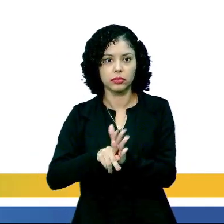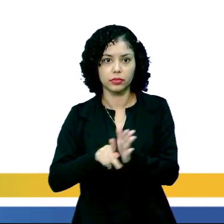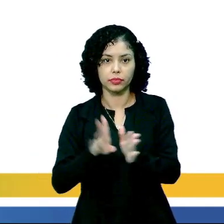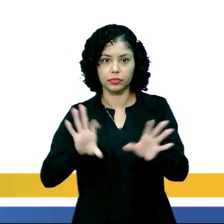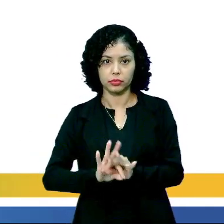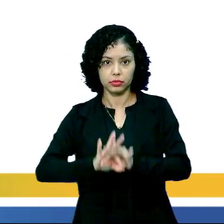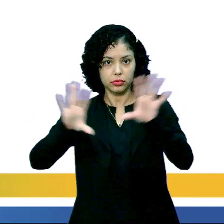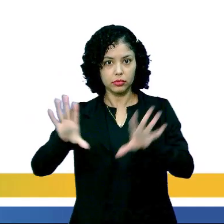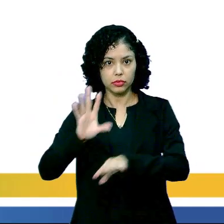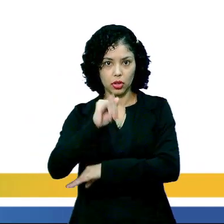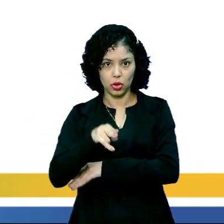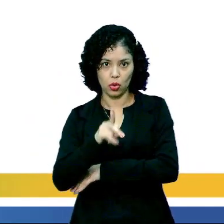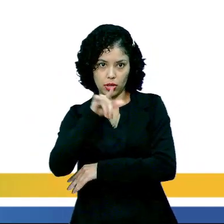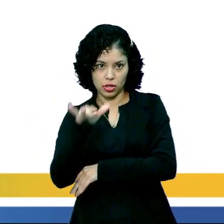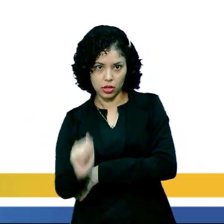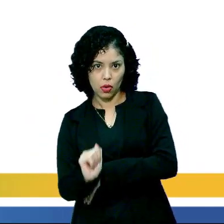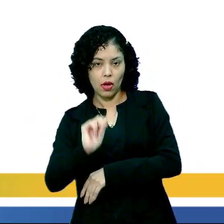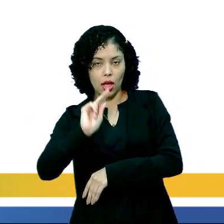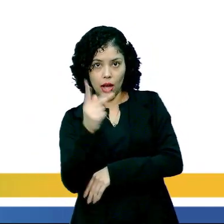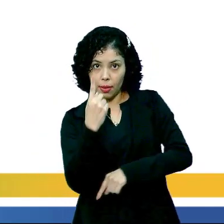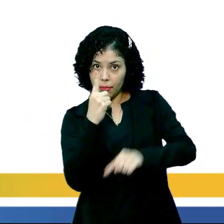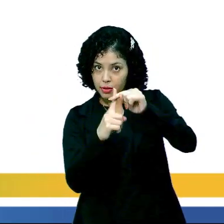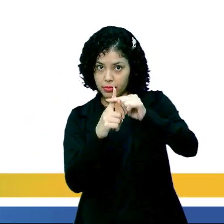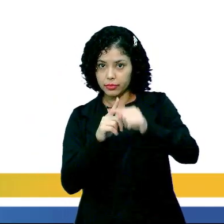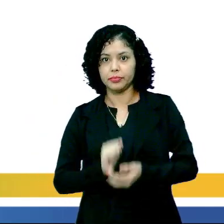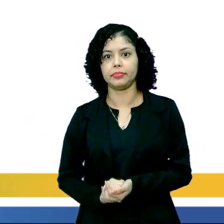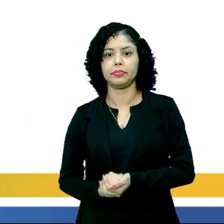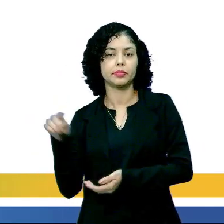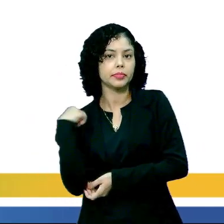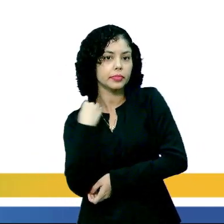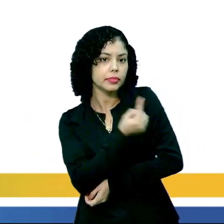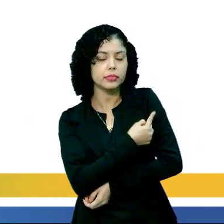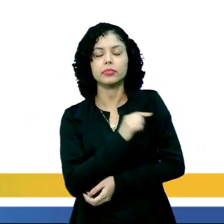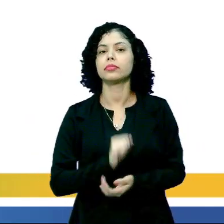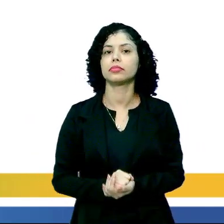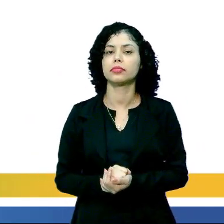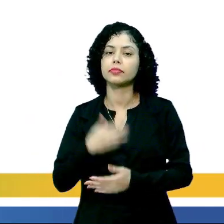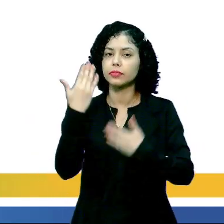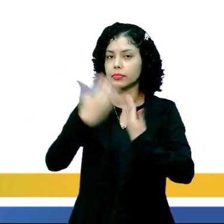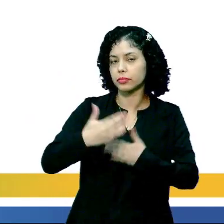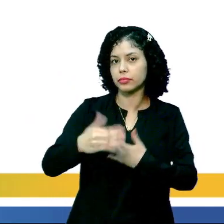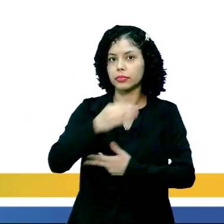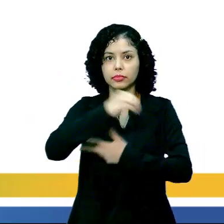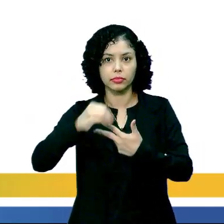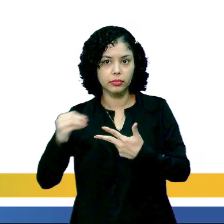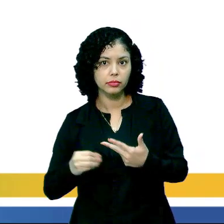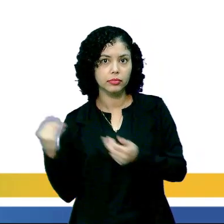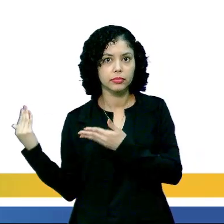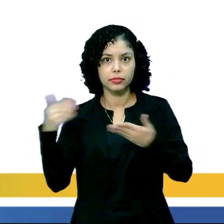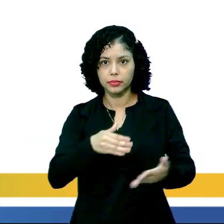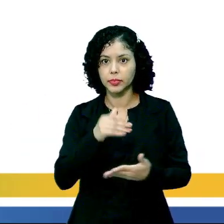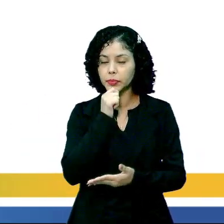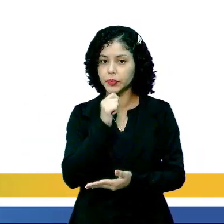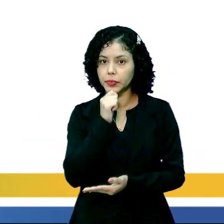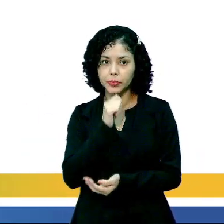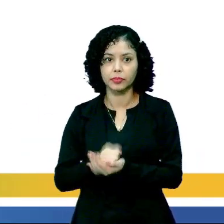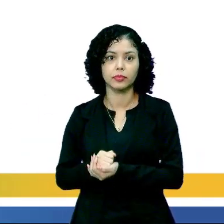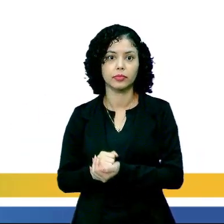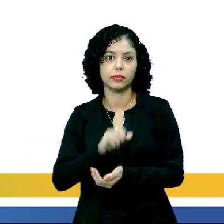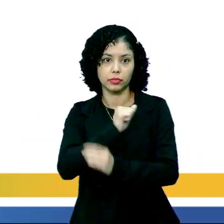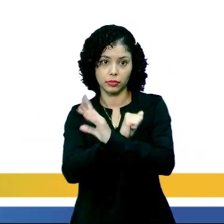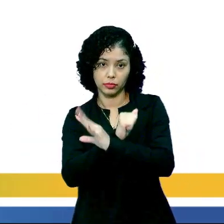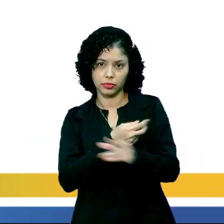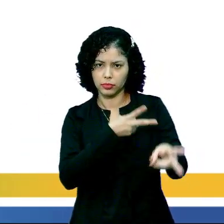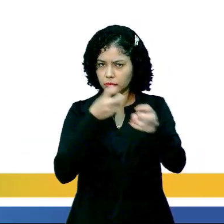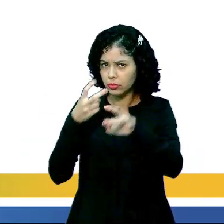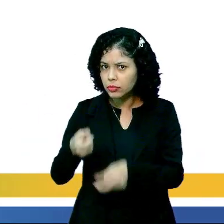de liberar aí uns h+ como vocês estão vendo na tela para gente Para fazer uma prova de ENEM que é mais específico um ácido basta